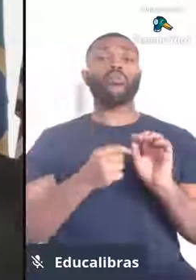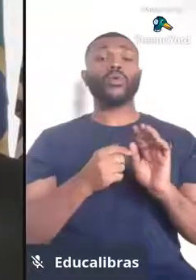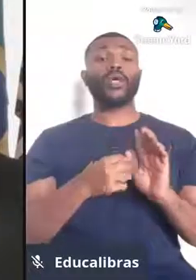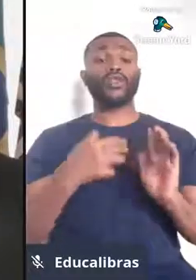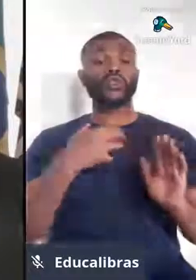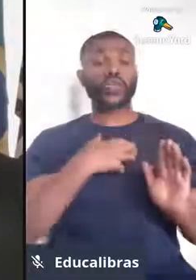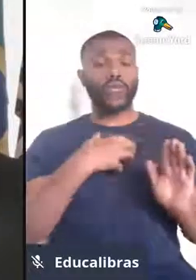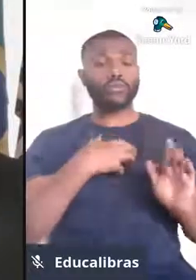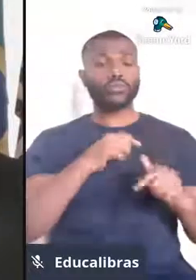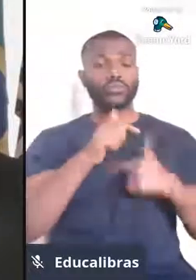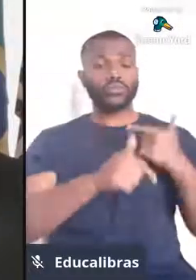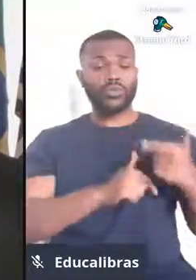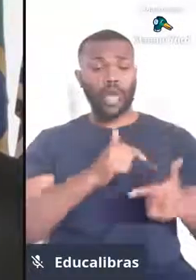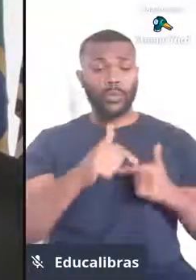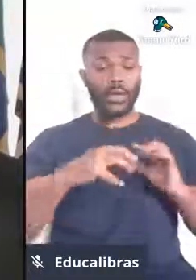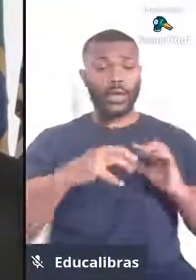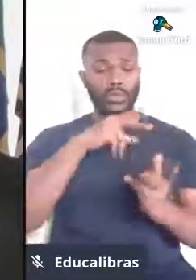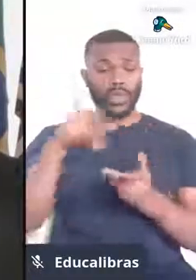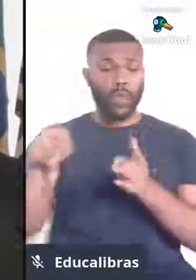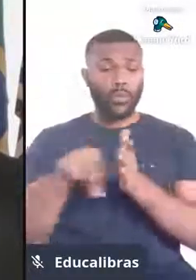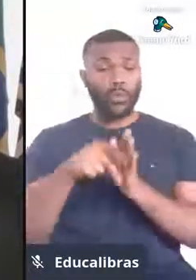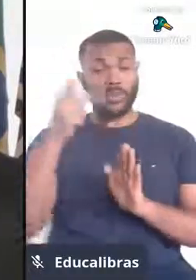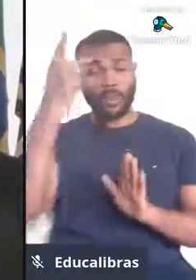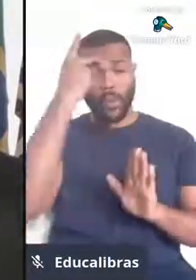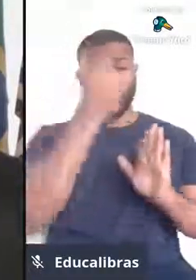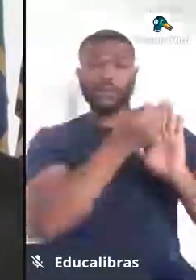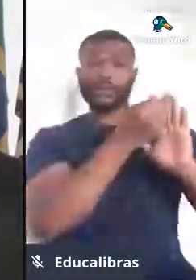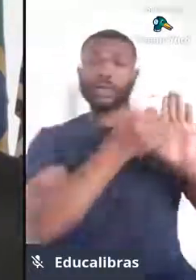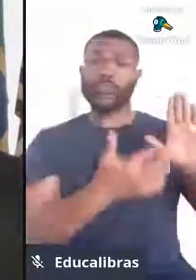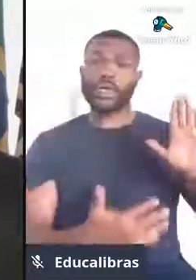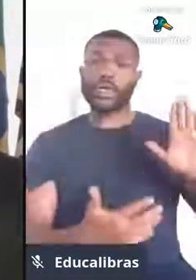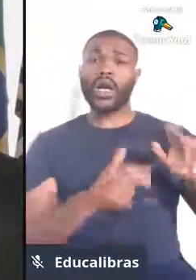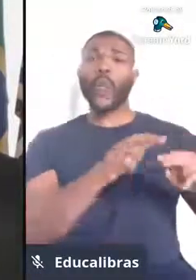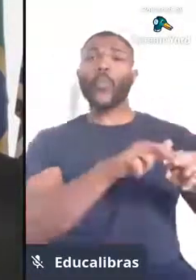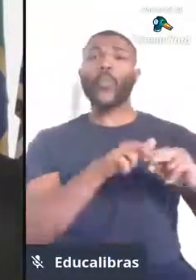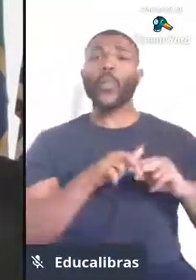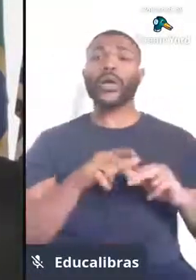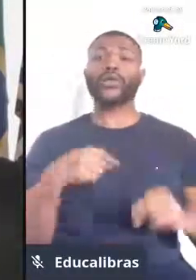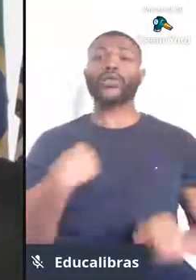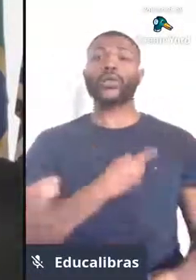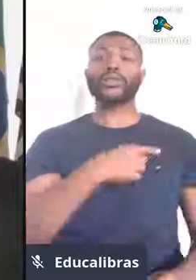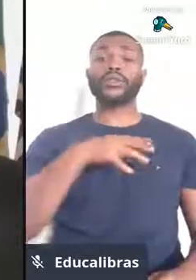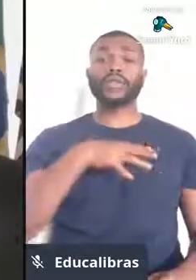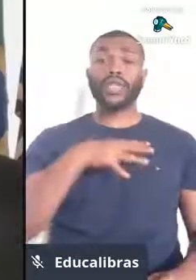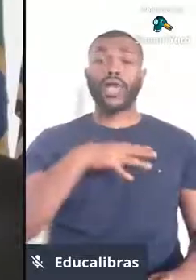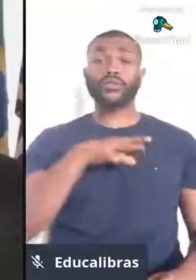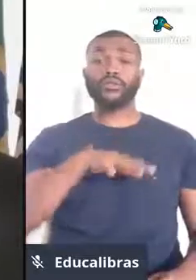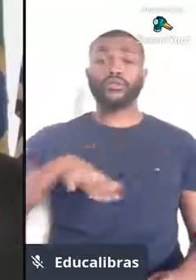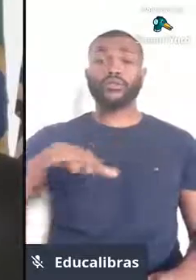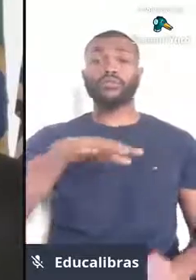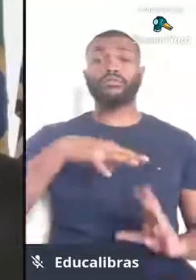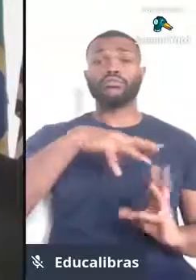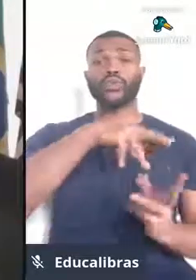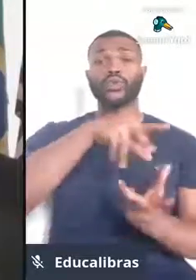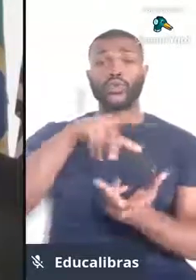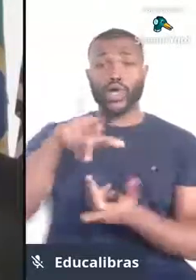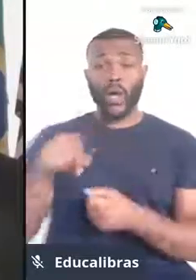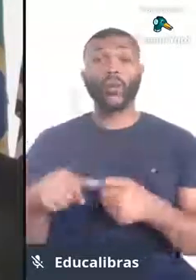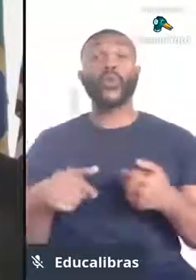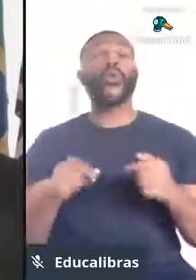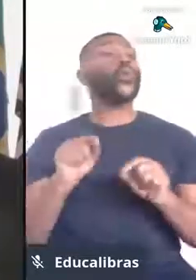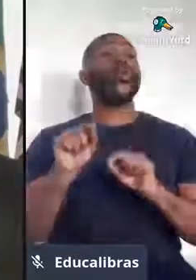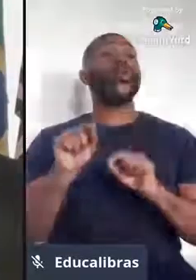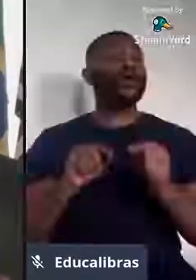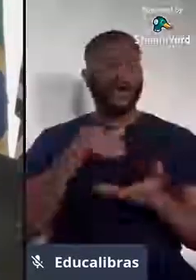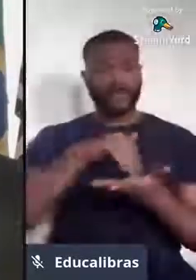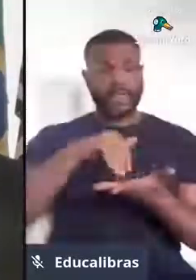que a cidade de São Paulo faz, por que nós somos uma cidade global, qual é a relevância de uma Secretaria de Relações Internacionais para o município, né?